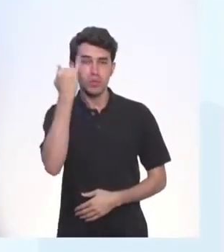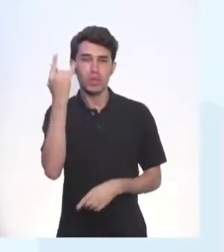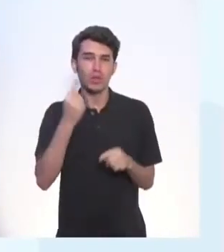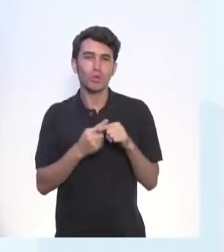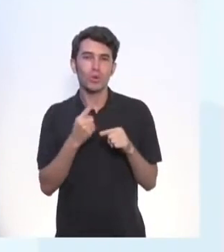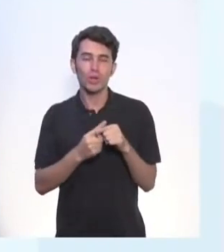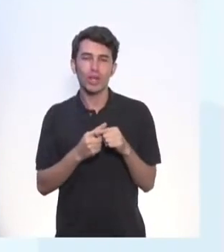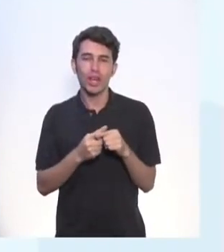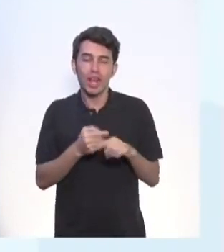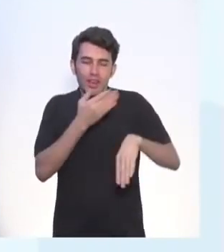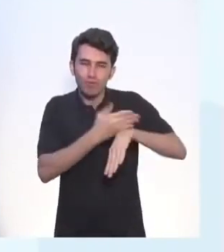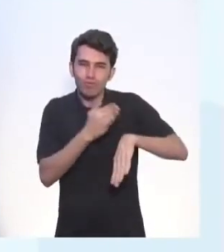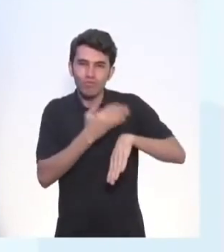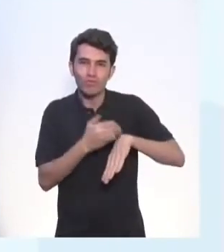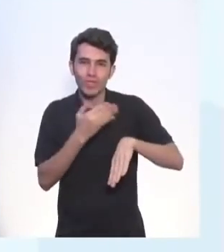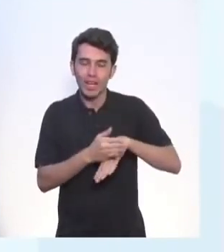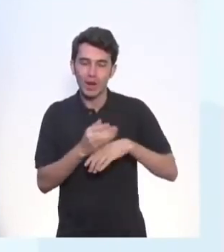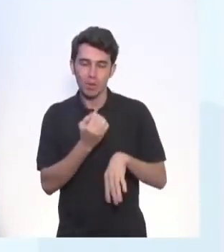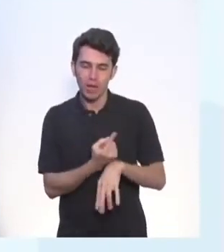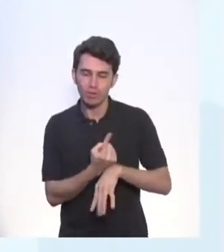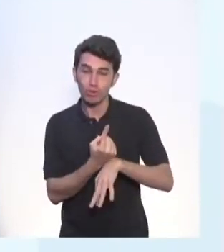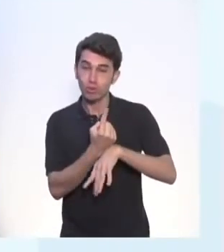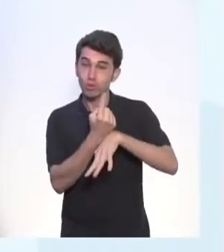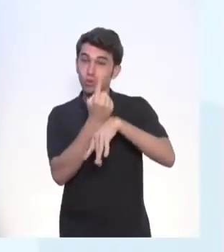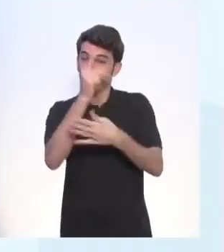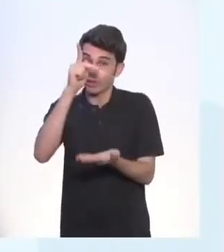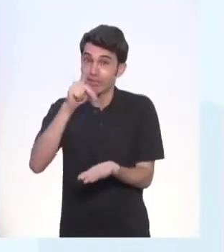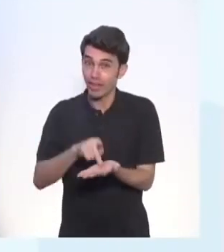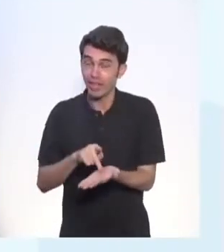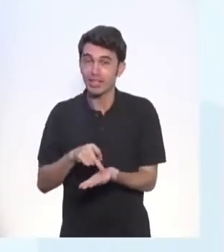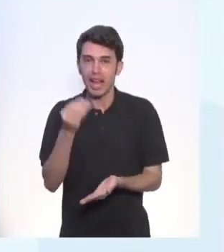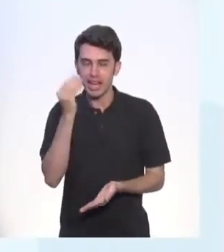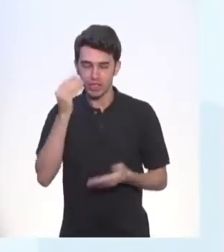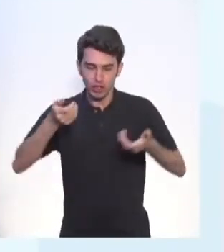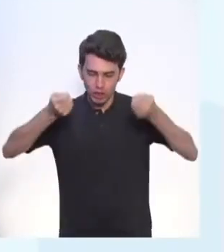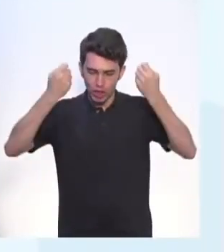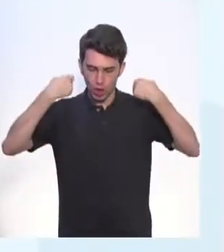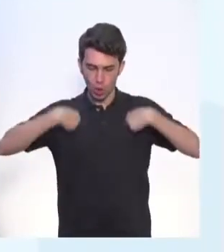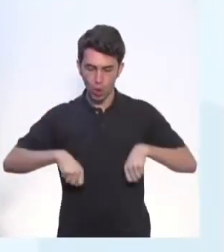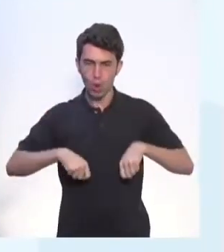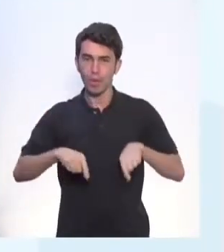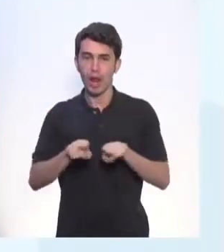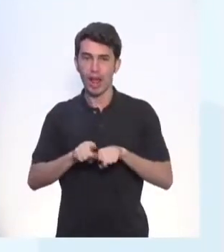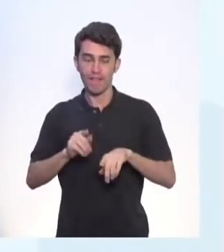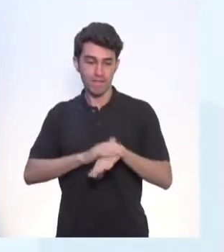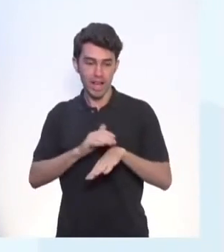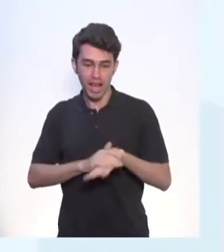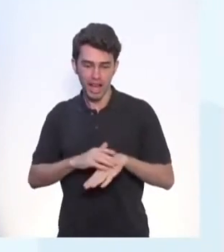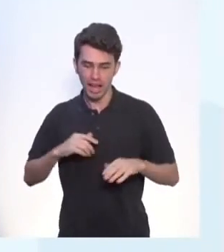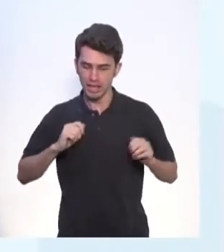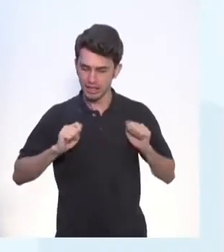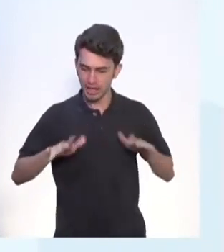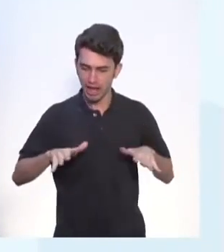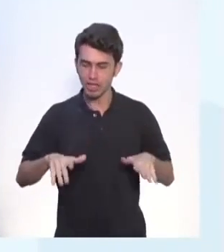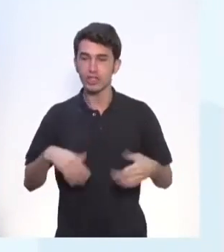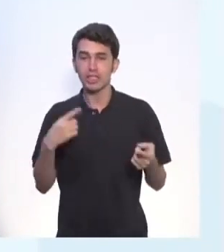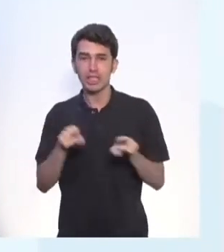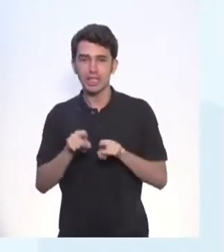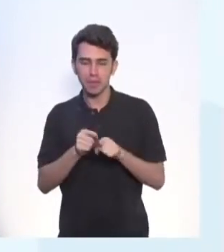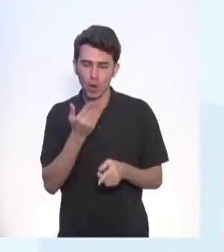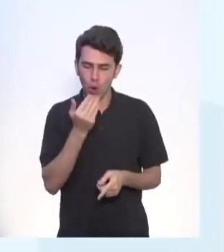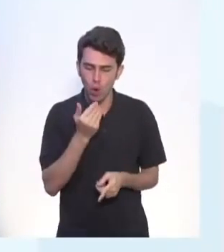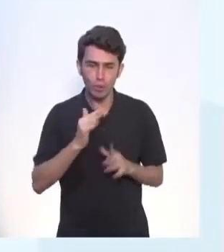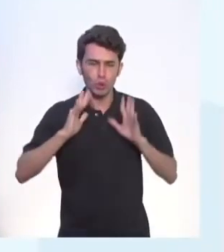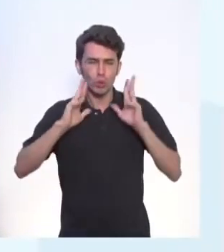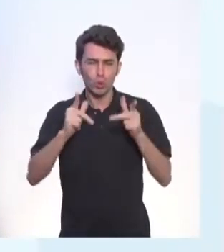que são um treino para as missões espaciais de verdade. A gente se veste, age, come e faz tudo